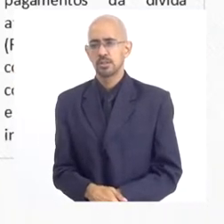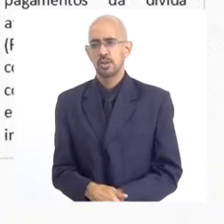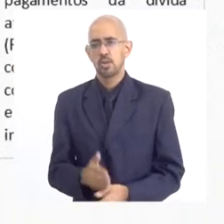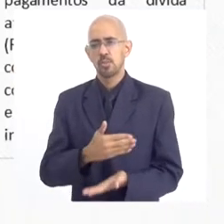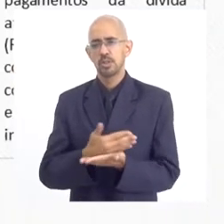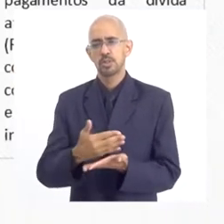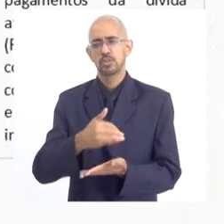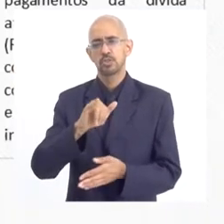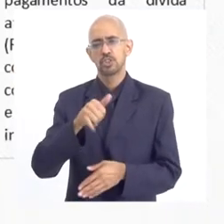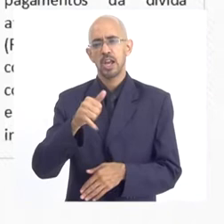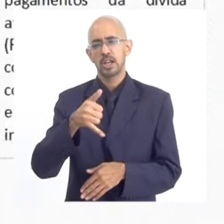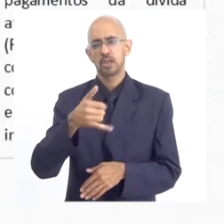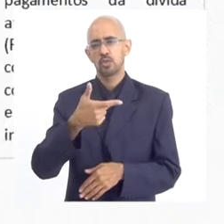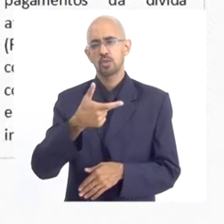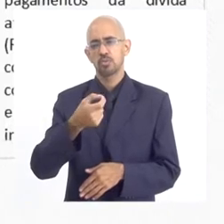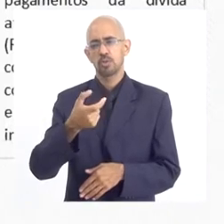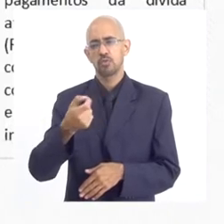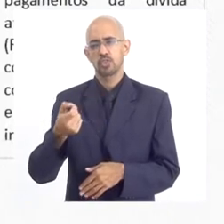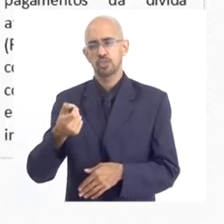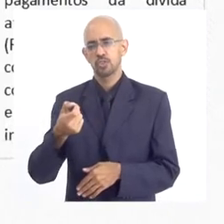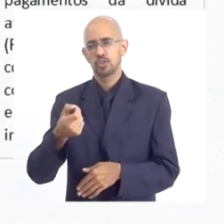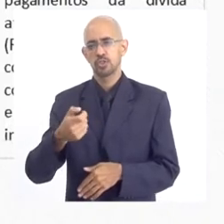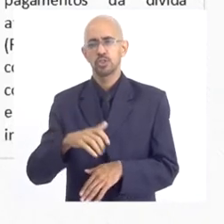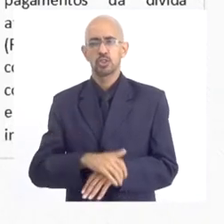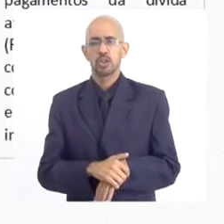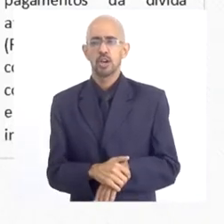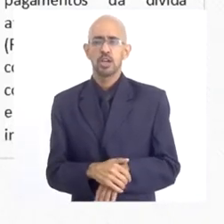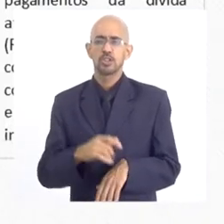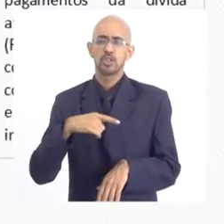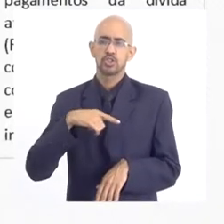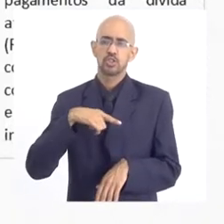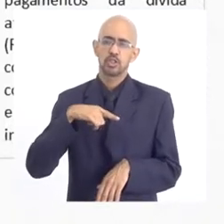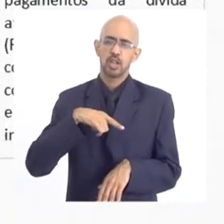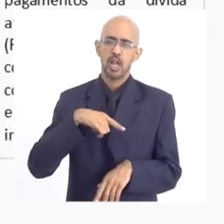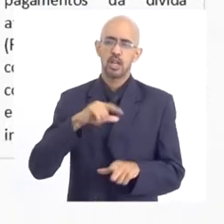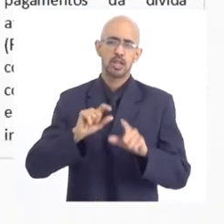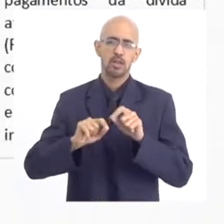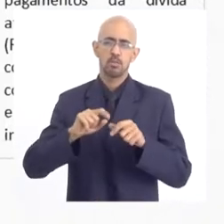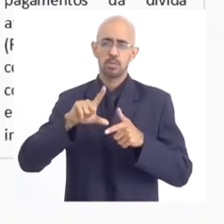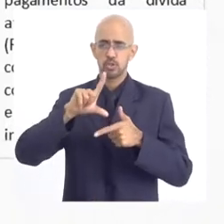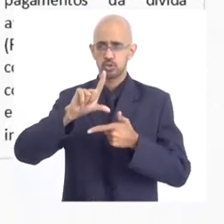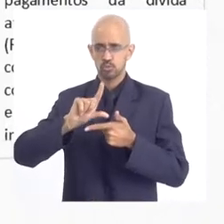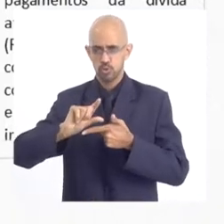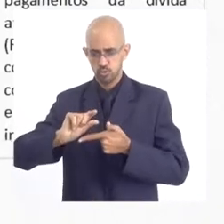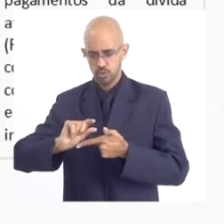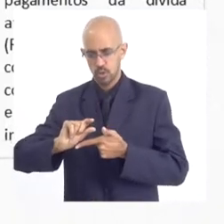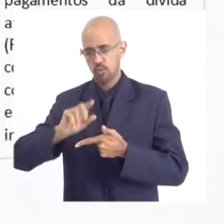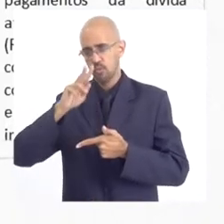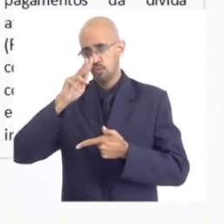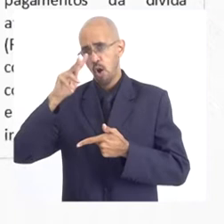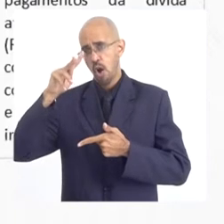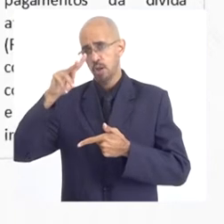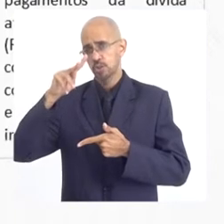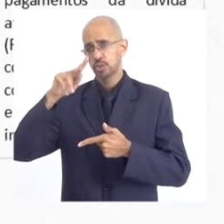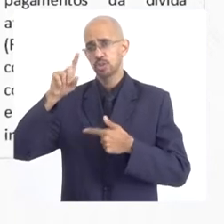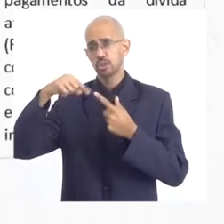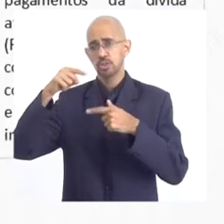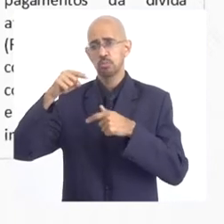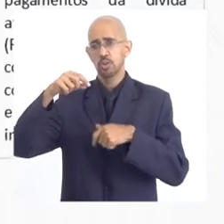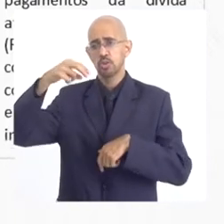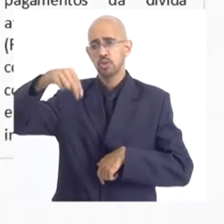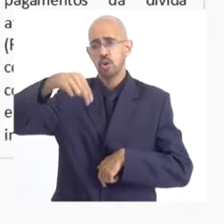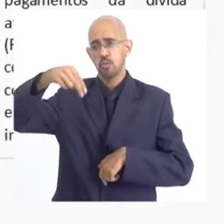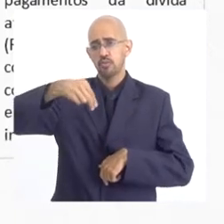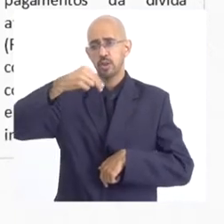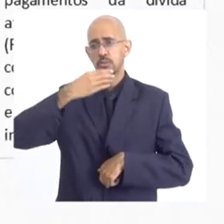janeiro de 2020. E aqui a gente percebe uma queda acentuada. Aqui vocês encontram em novembro